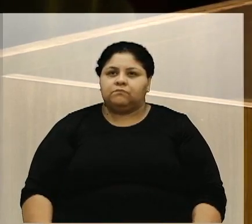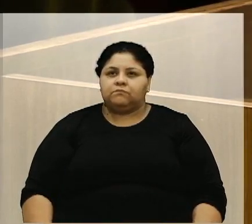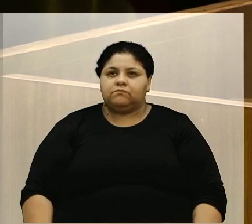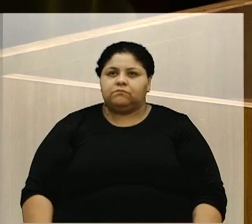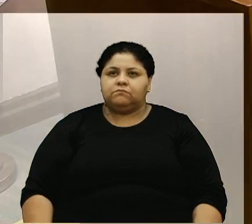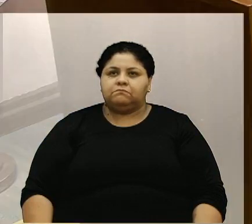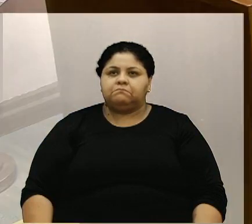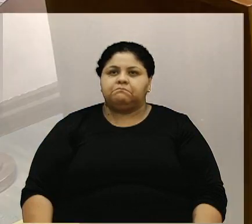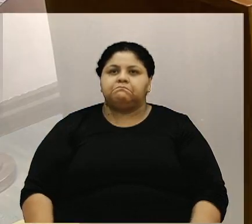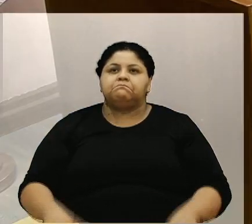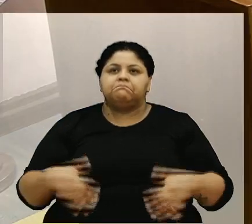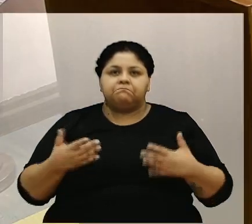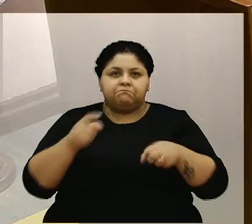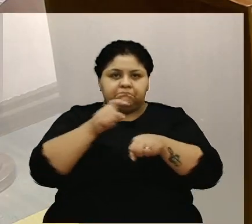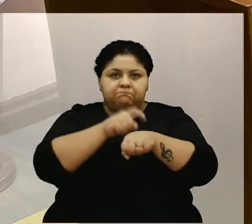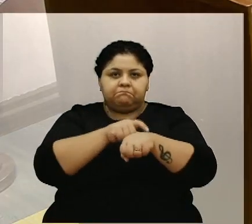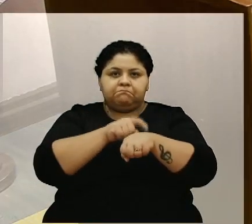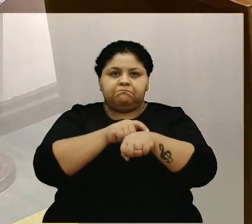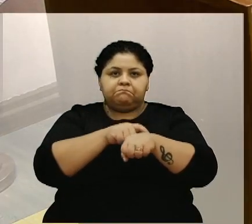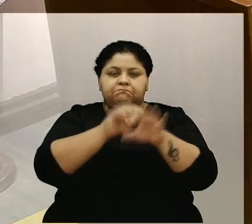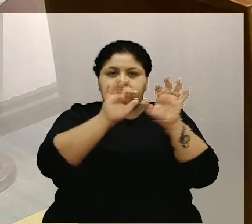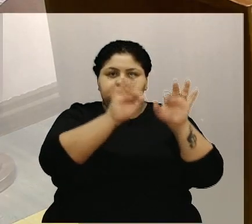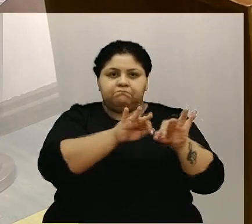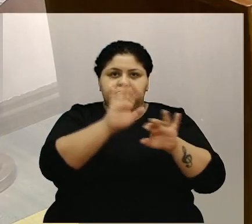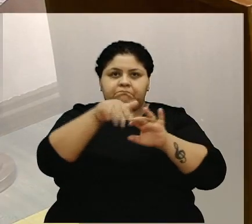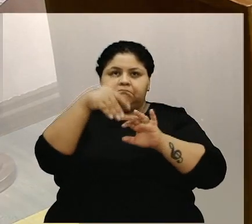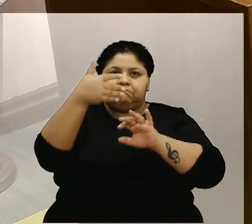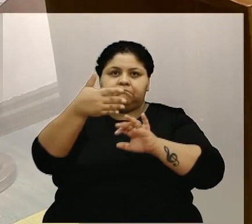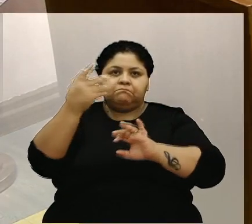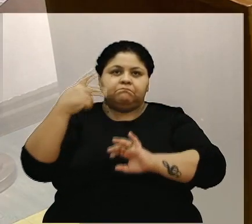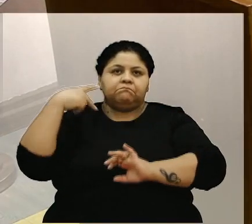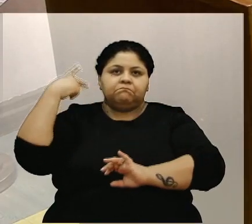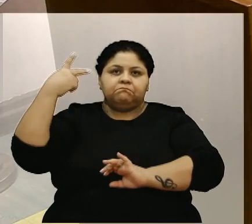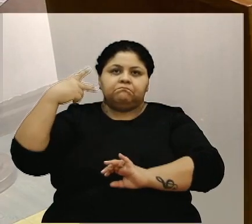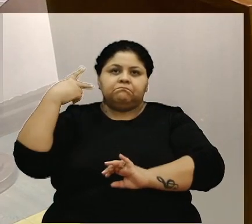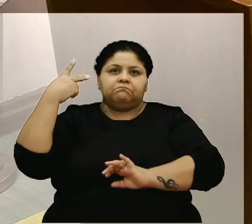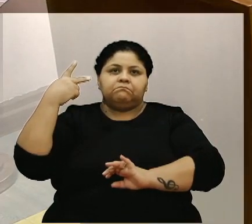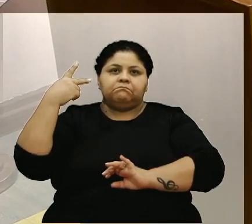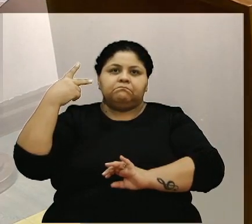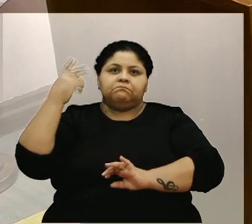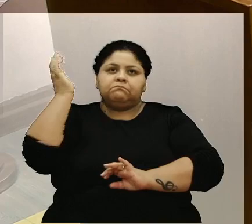Muito bem, então o tempo da vereadora Rosa encerrado. O próximo vereador no grande expediente é o vereador Felipe Gremel-Maier.